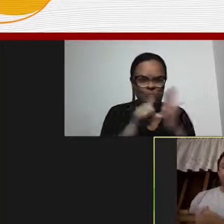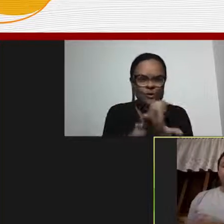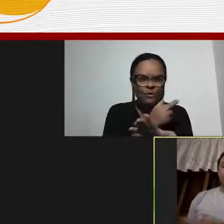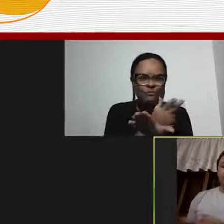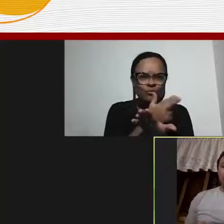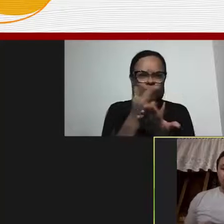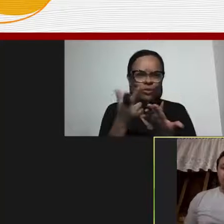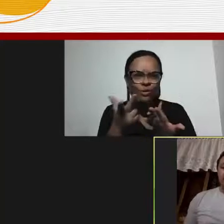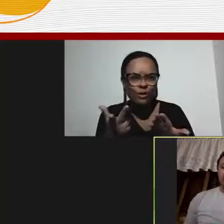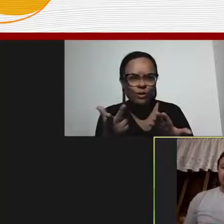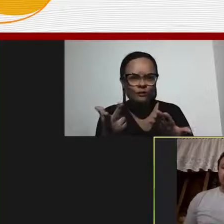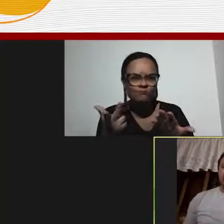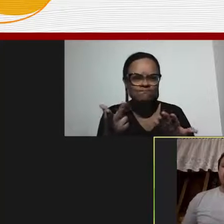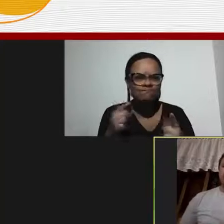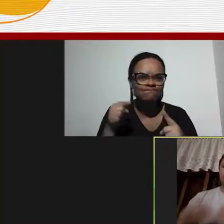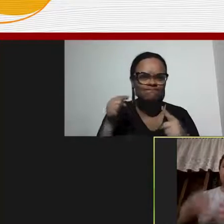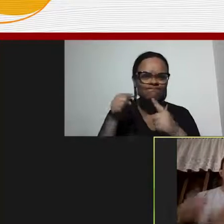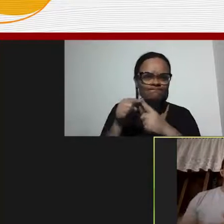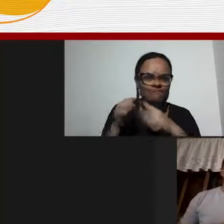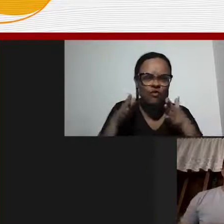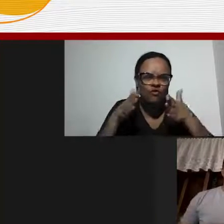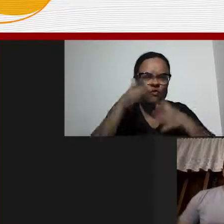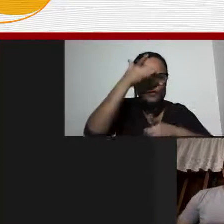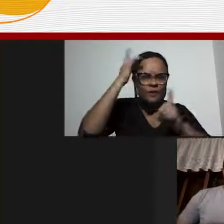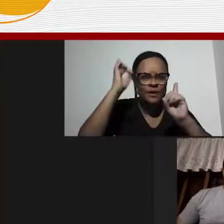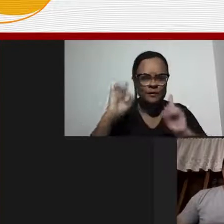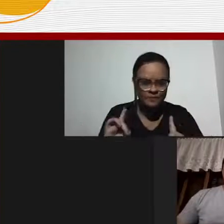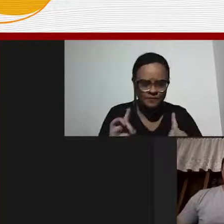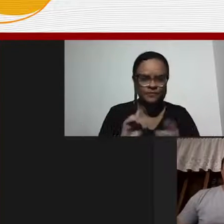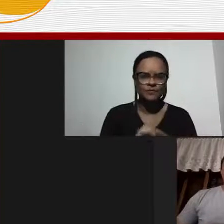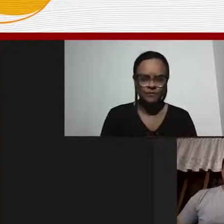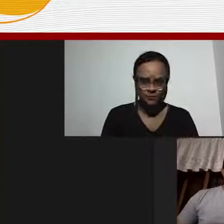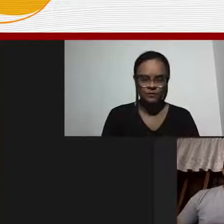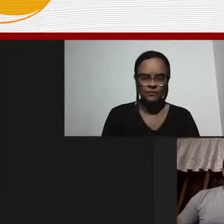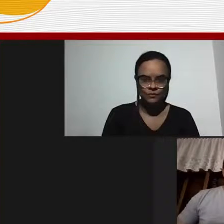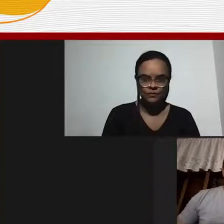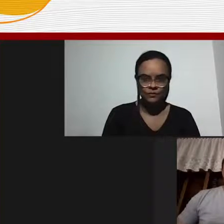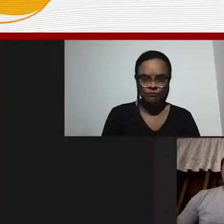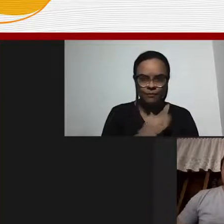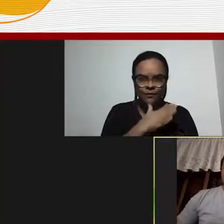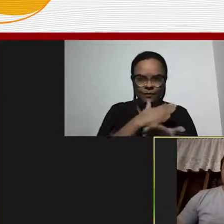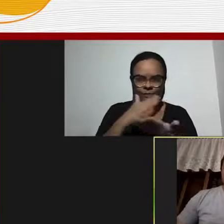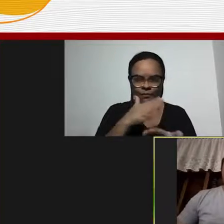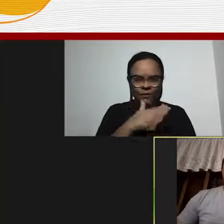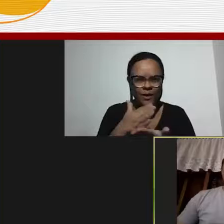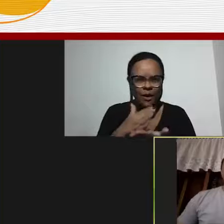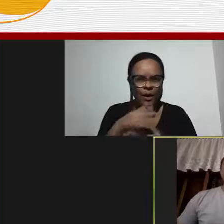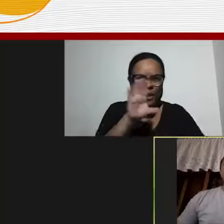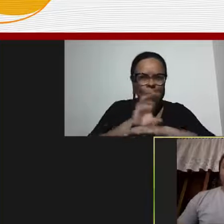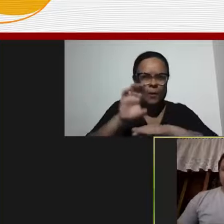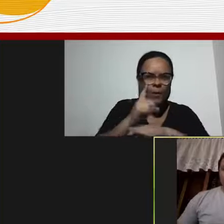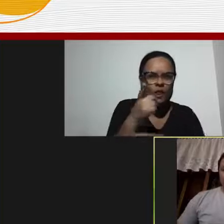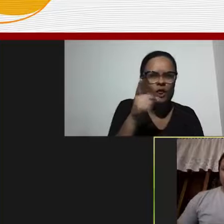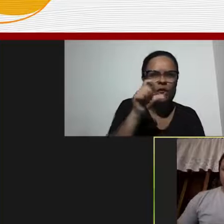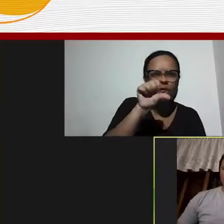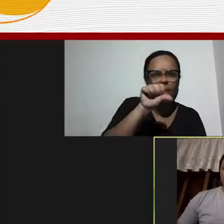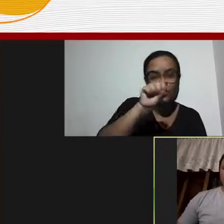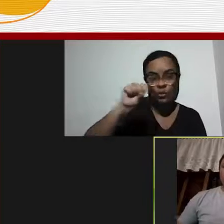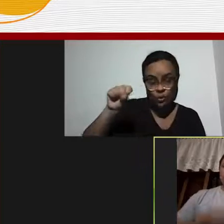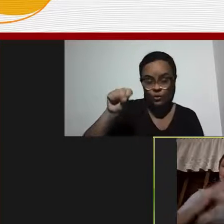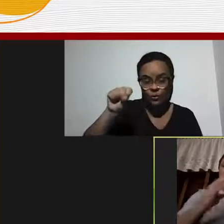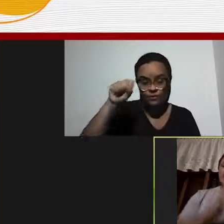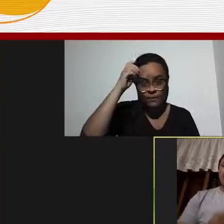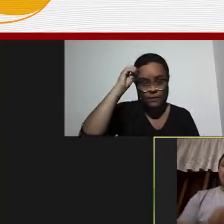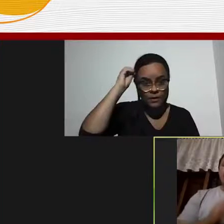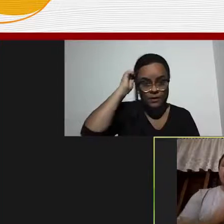para o segmento da pessoa com deficiência que teve seu início, né, na Constituição de